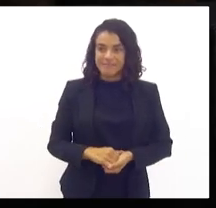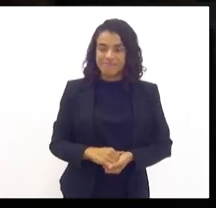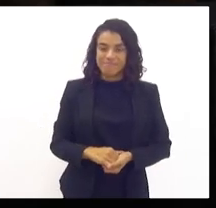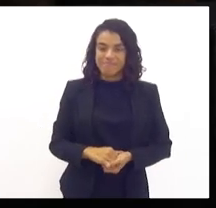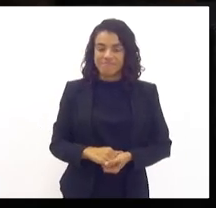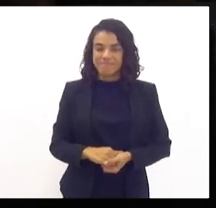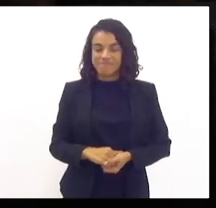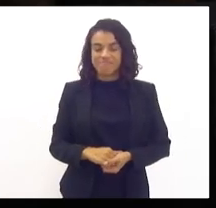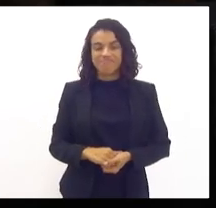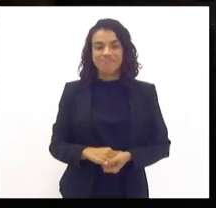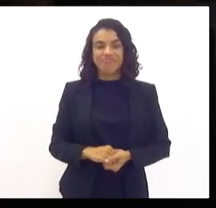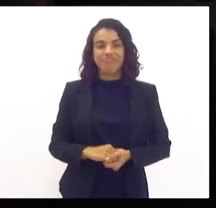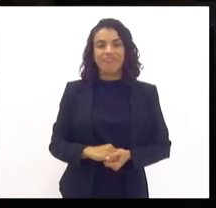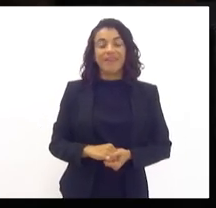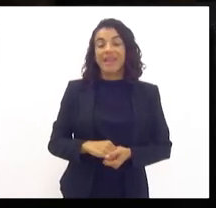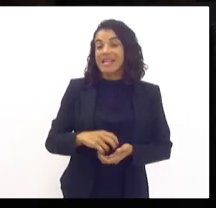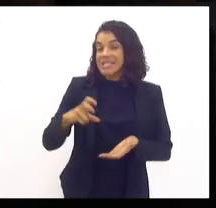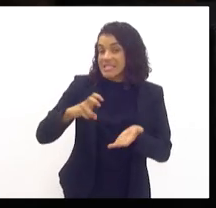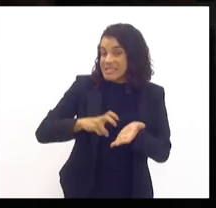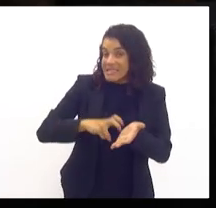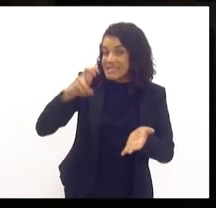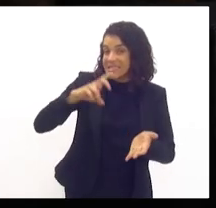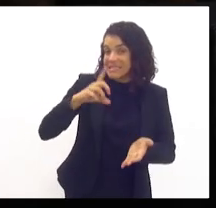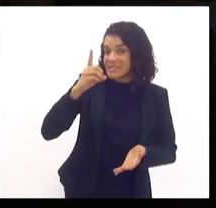Quando, no início da manhã de domingo,